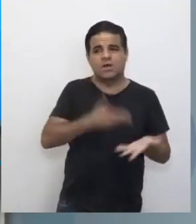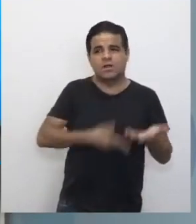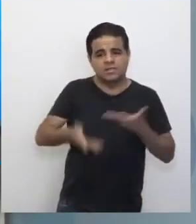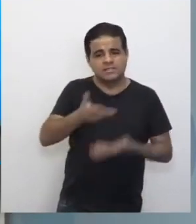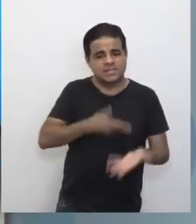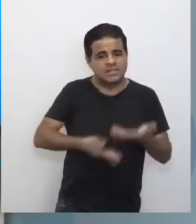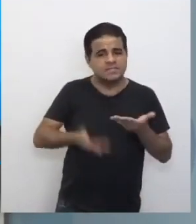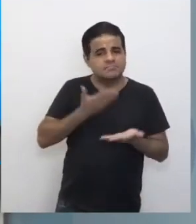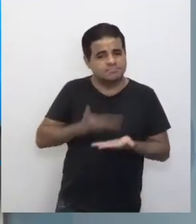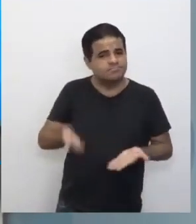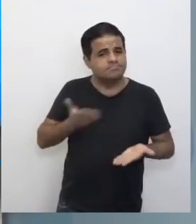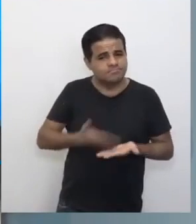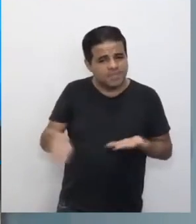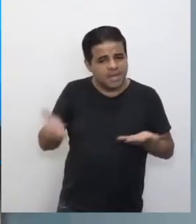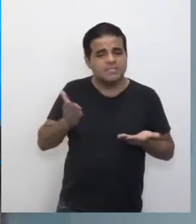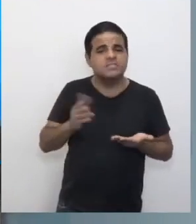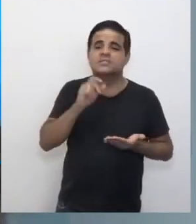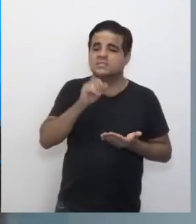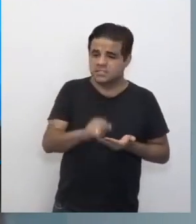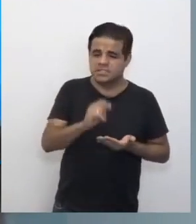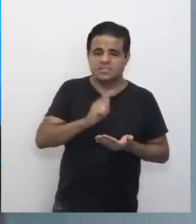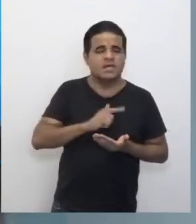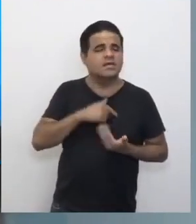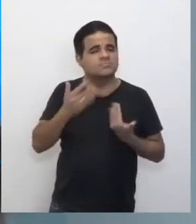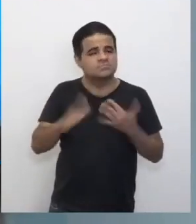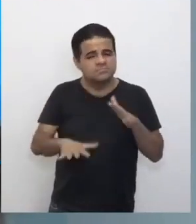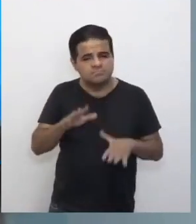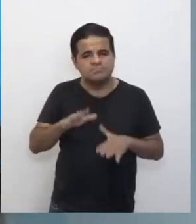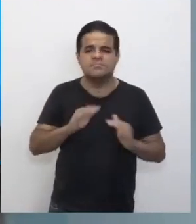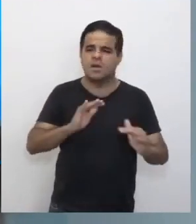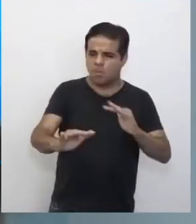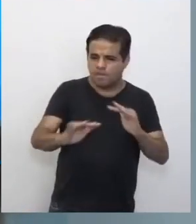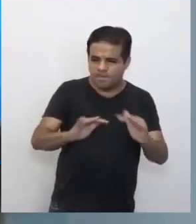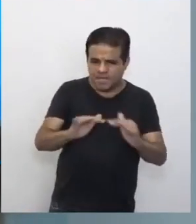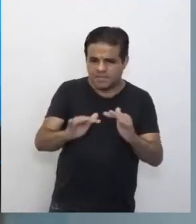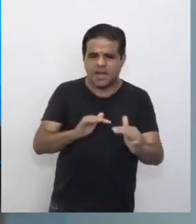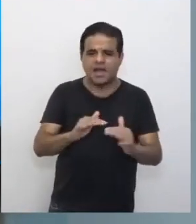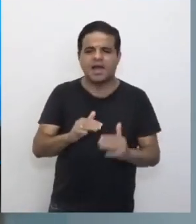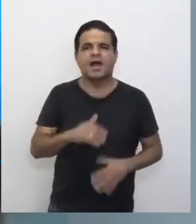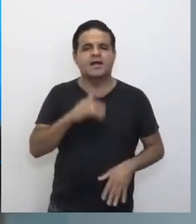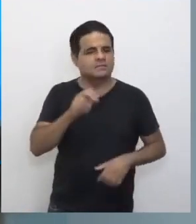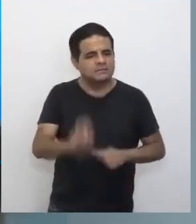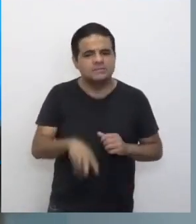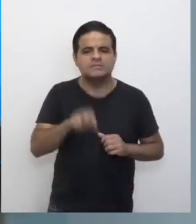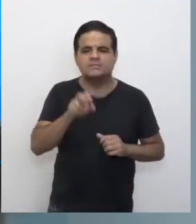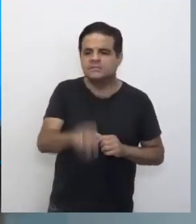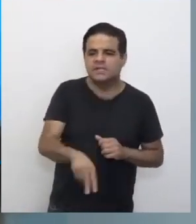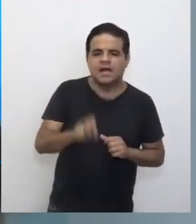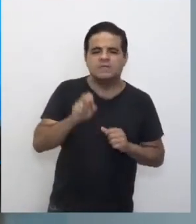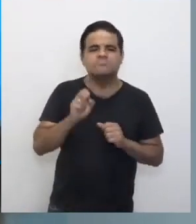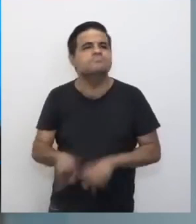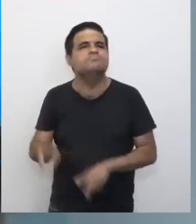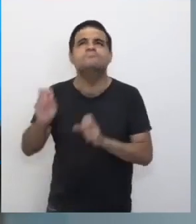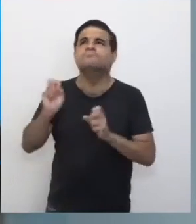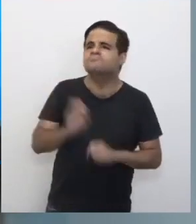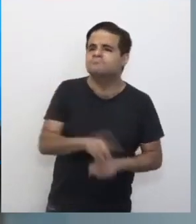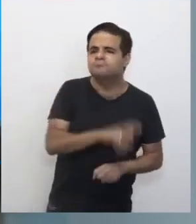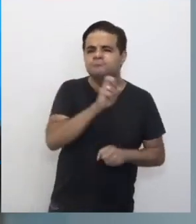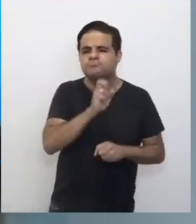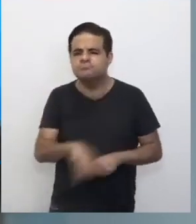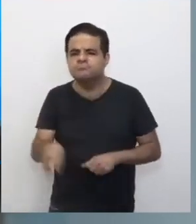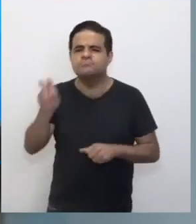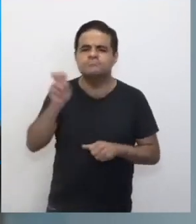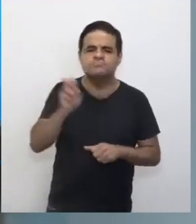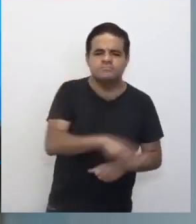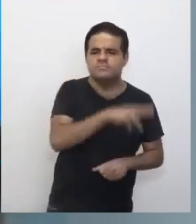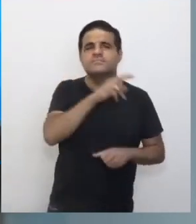ela se perde. Se a gente tivesse, talvez, um pouco mais de mobilidade ativa, a gente andasse mais pela cidade, a gente andasse mais sem